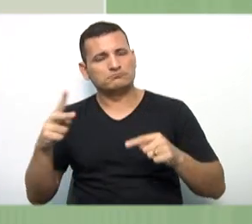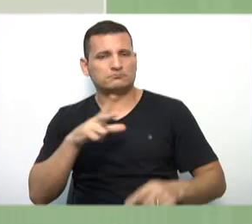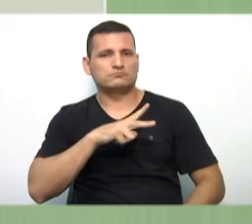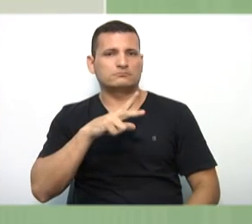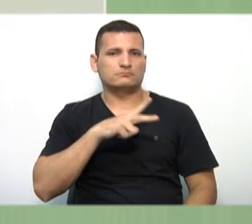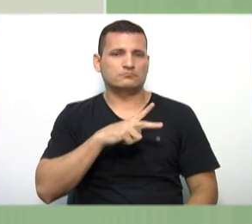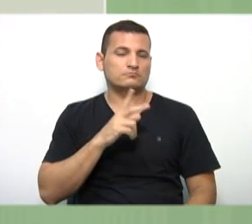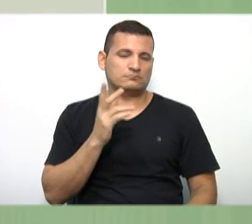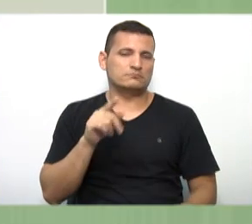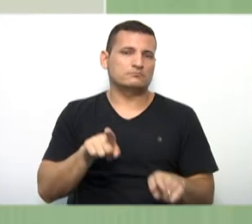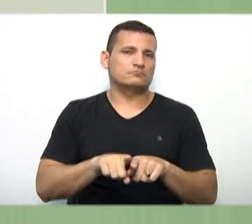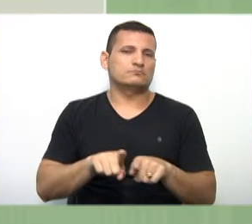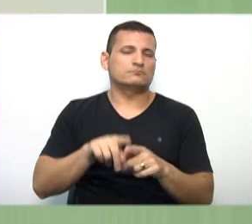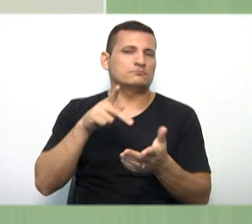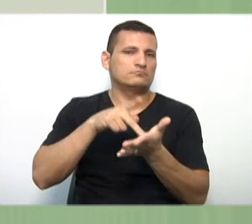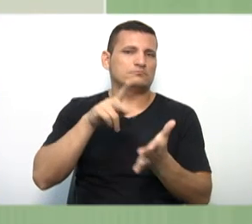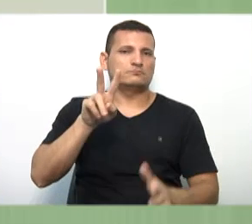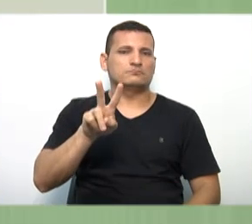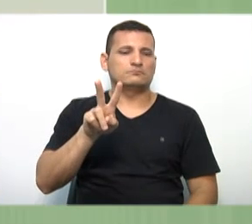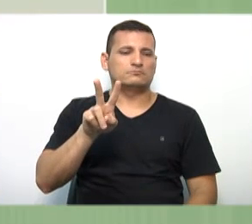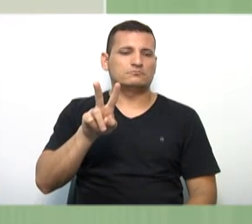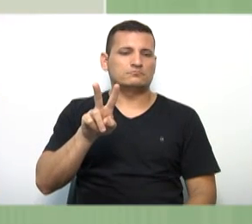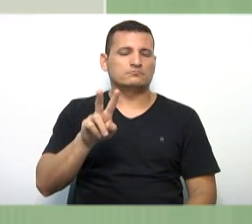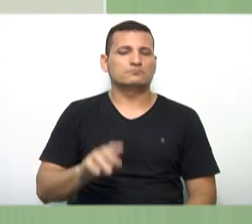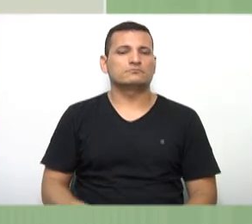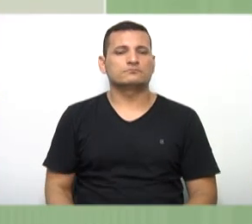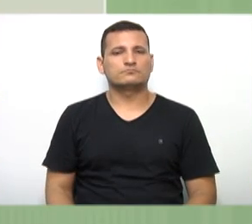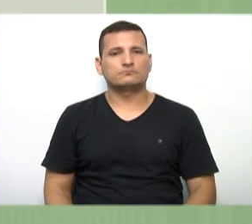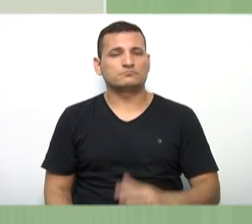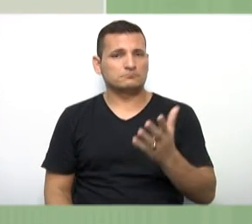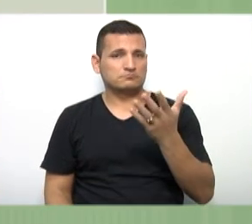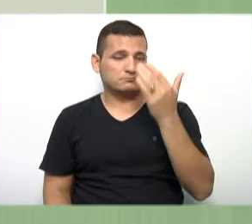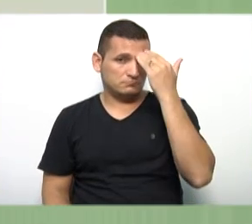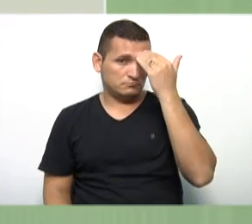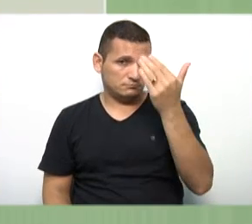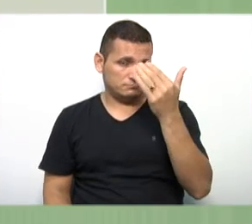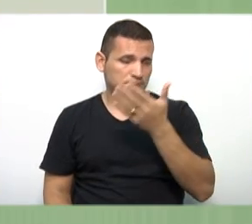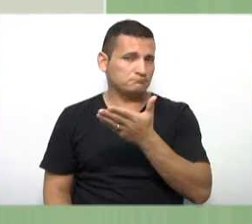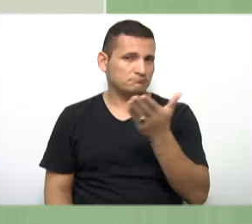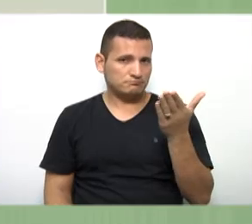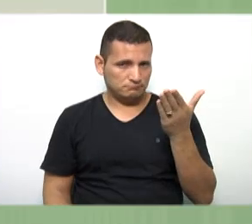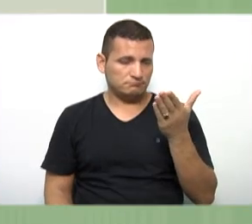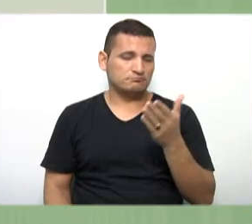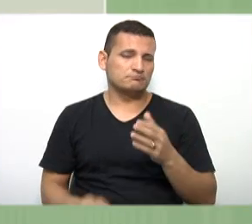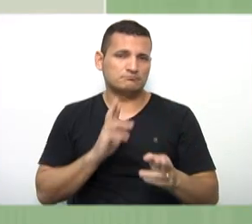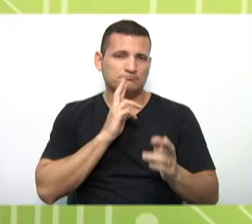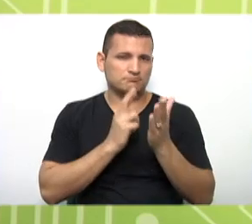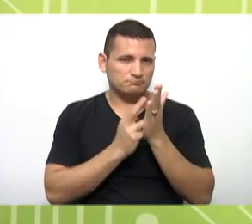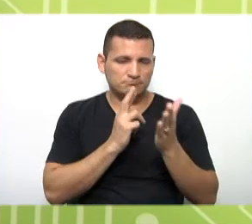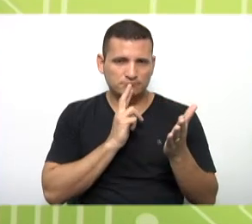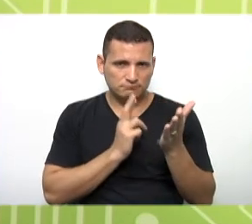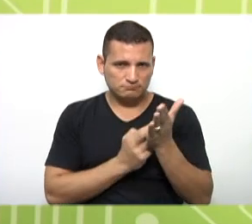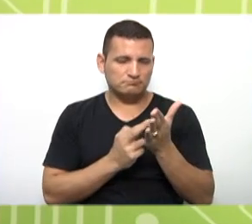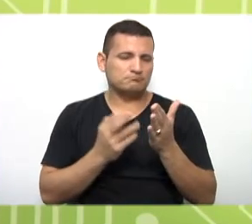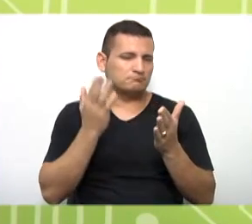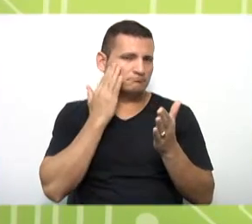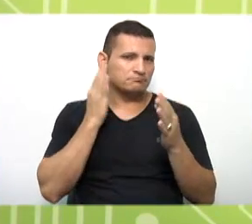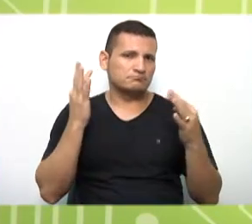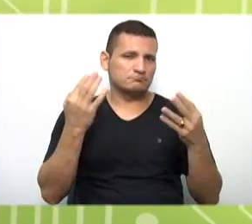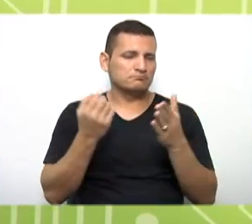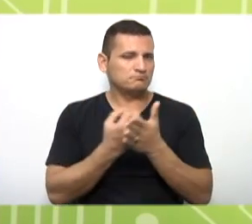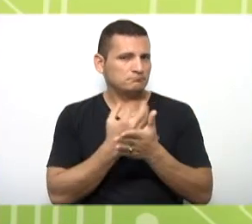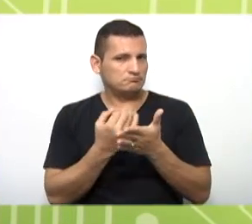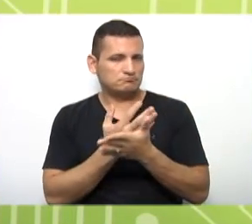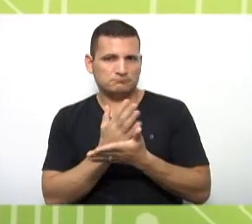é verdadeira essa afirmativa. Quero agradecer aí a participação e parabéns aí todos. Eu sei que alguns não enviaram,